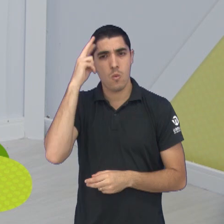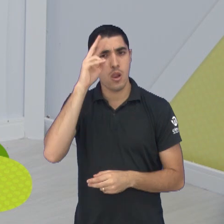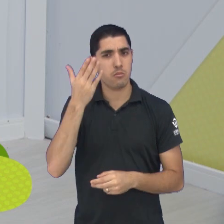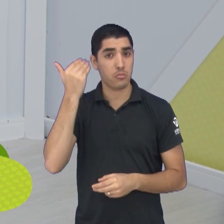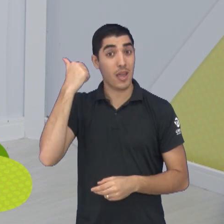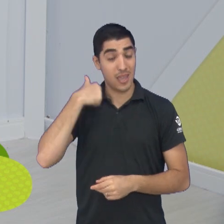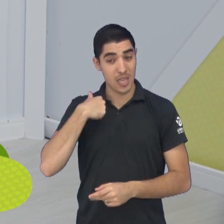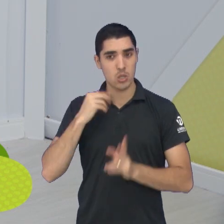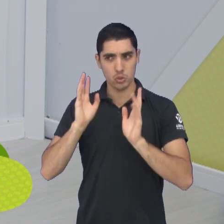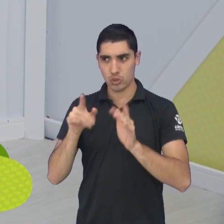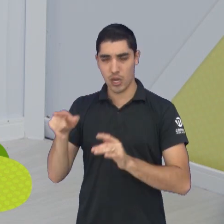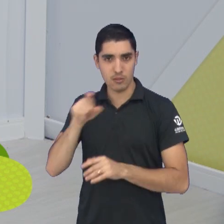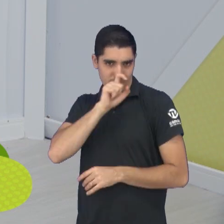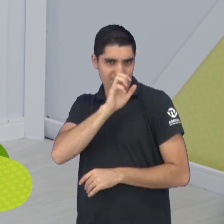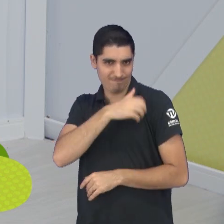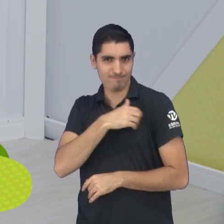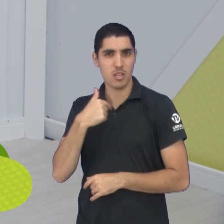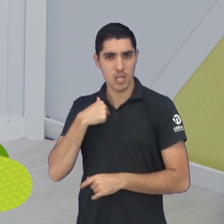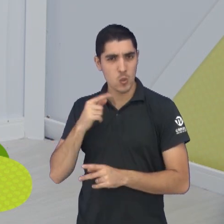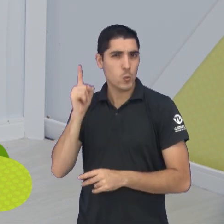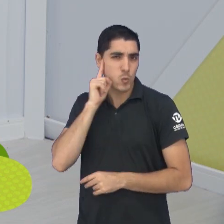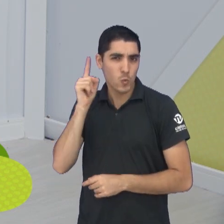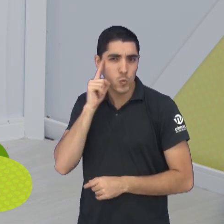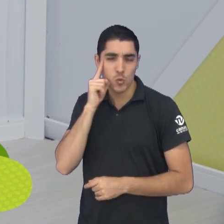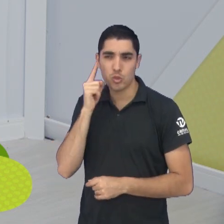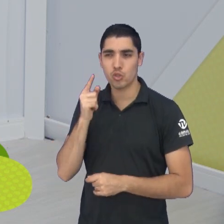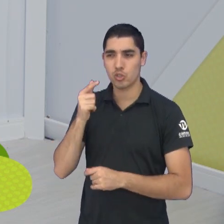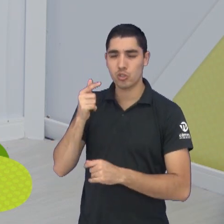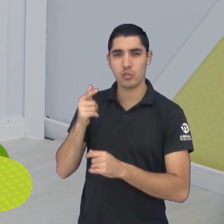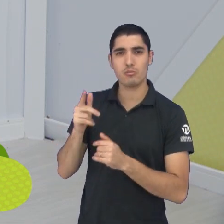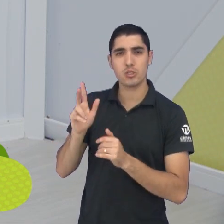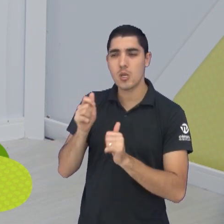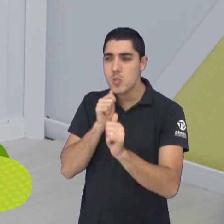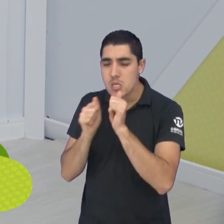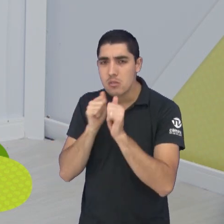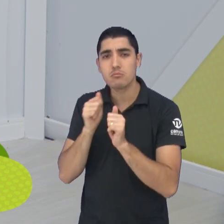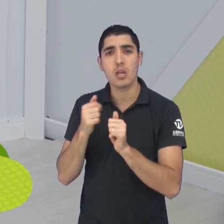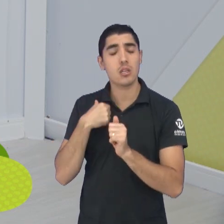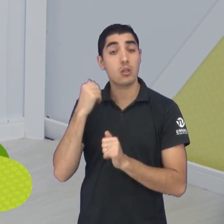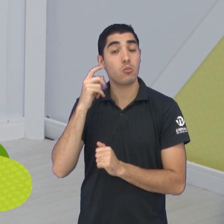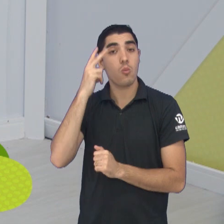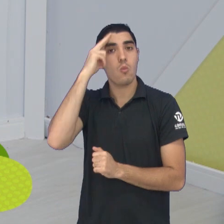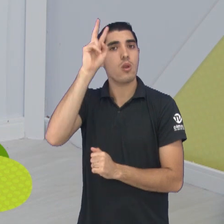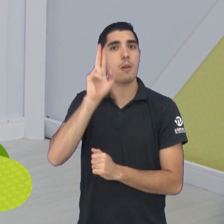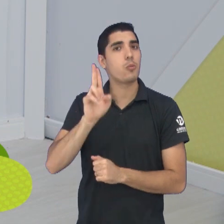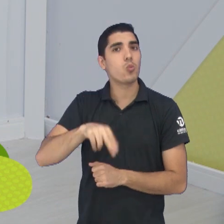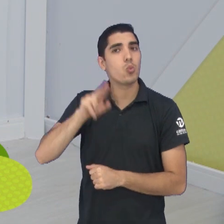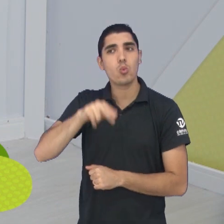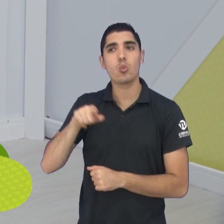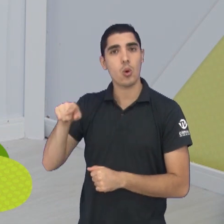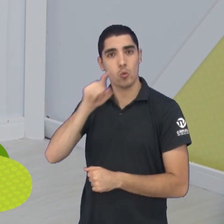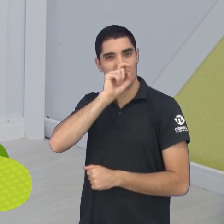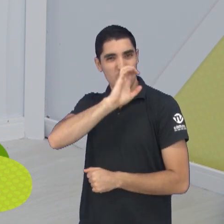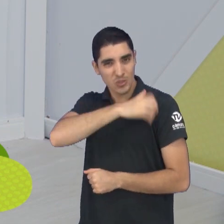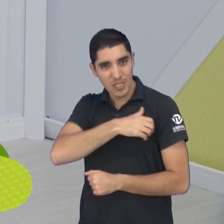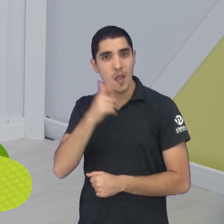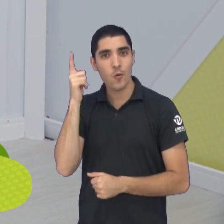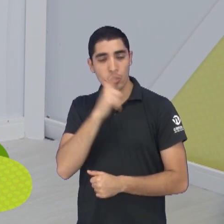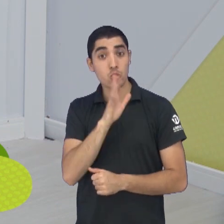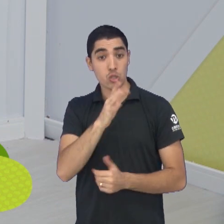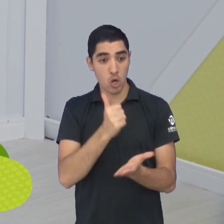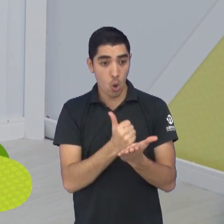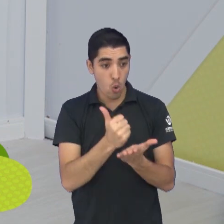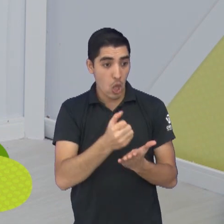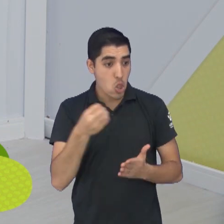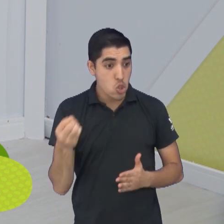estou na cobertura aí do São José, naquele dia a dia, não me lembro de nenhum treinador ter o contrato renovado no meio de uma competição para o ano que vem. O Ricardo Costa teve, o que